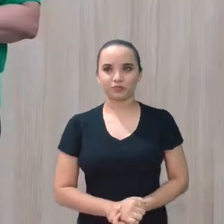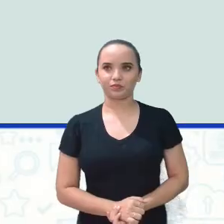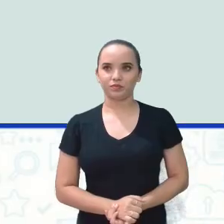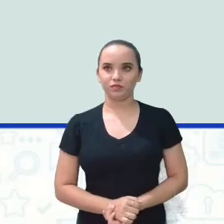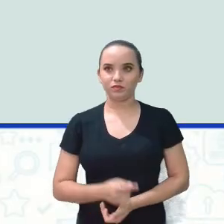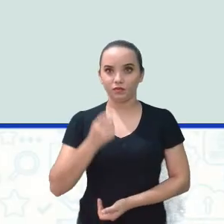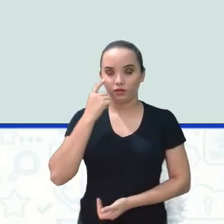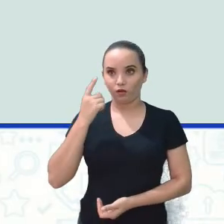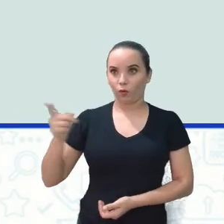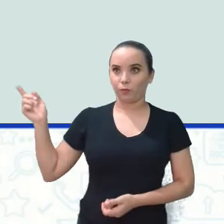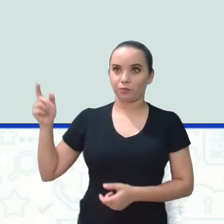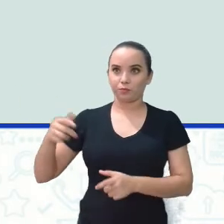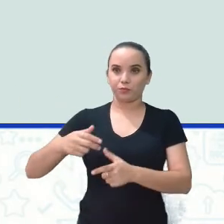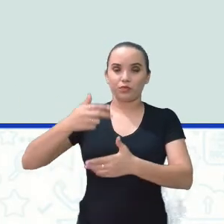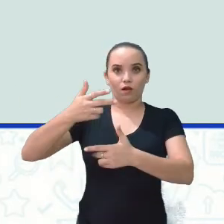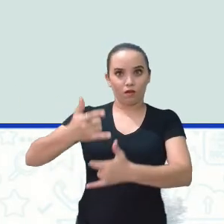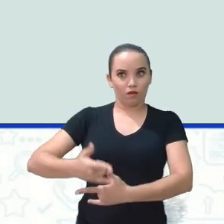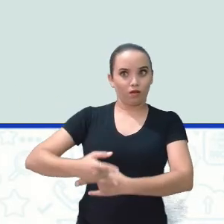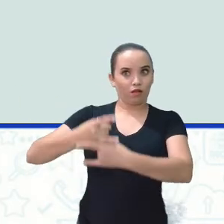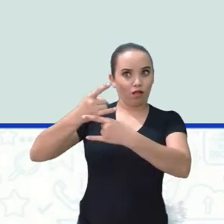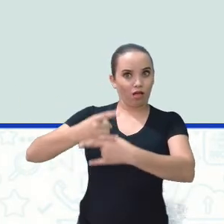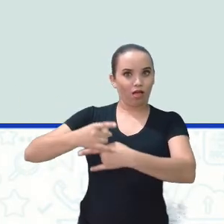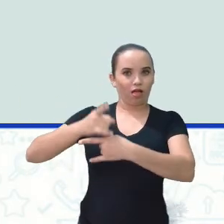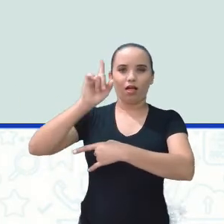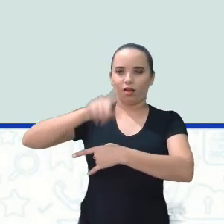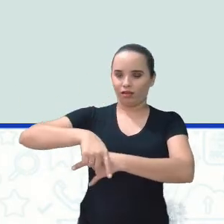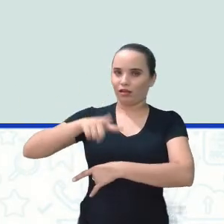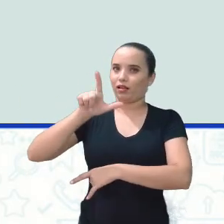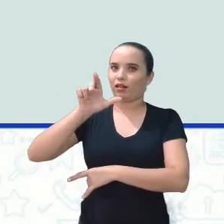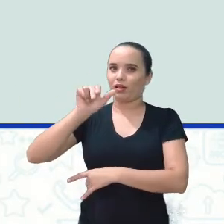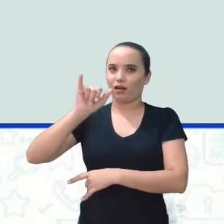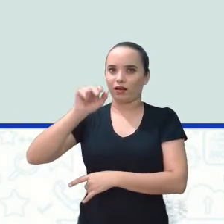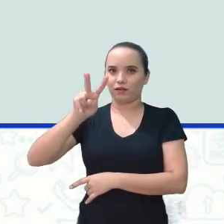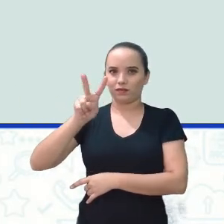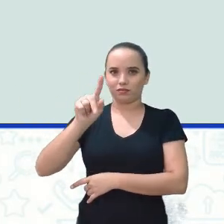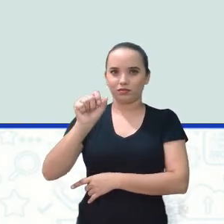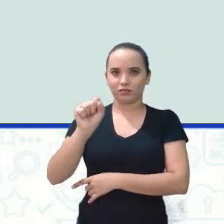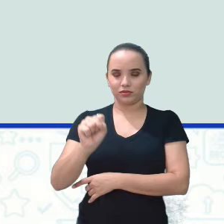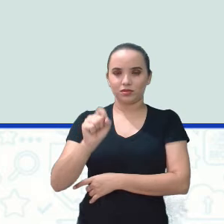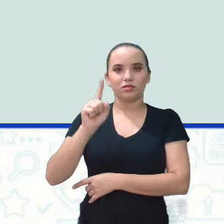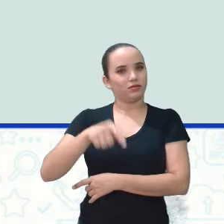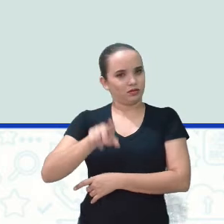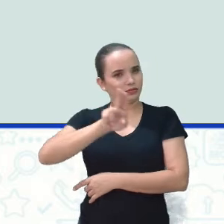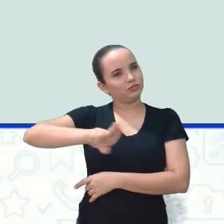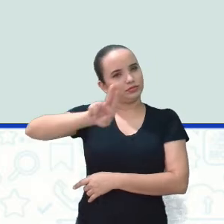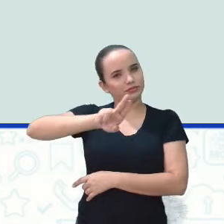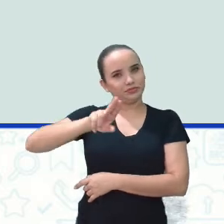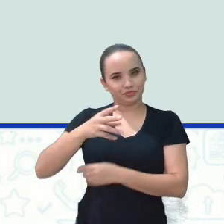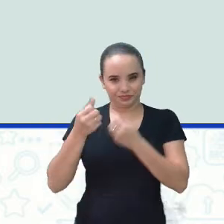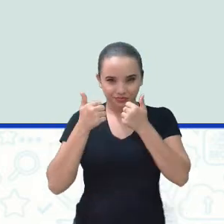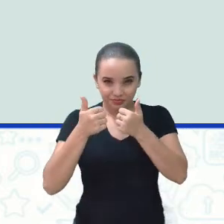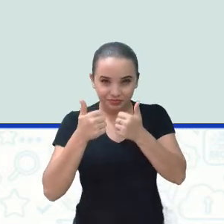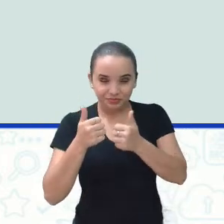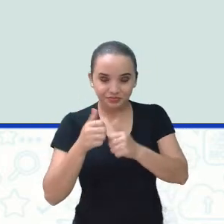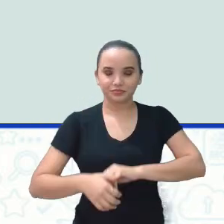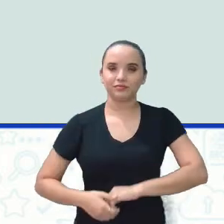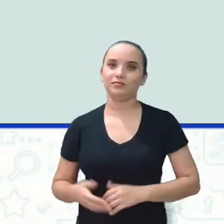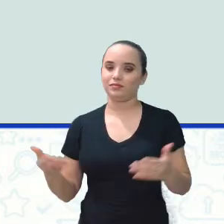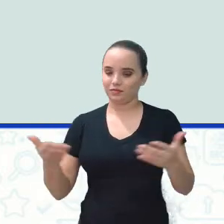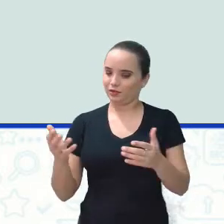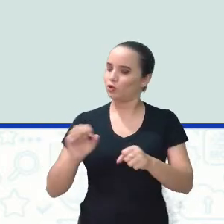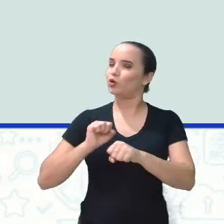Lives, palavra muito usada, não é? Nesse período de pandemia, não é? Então, as